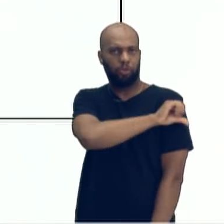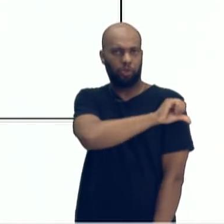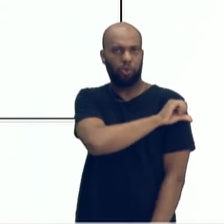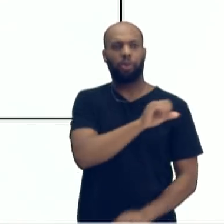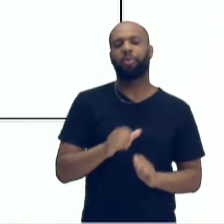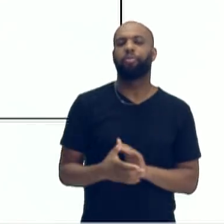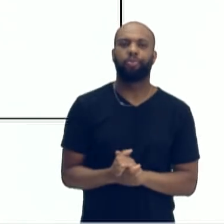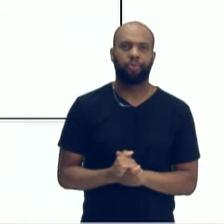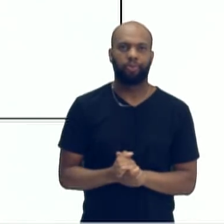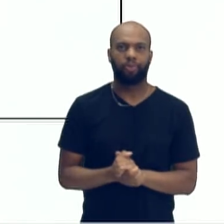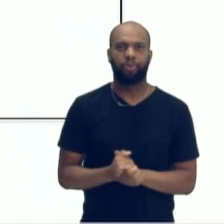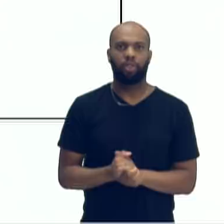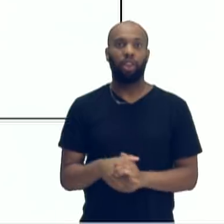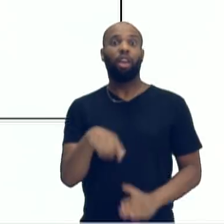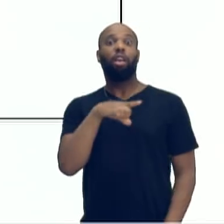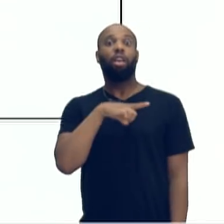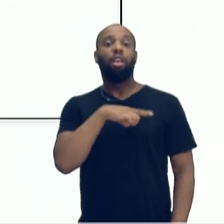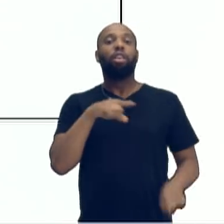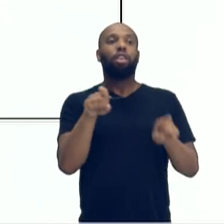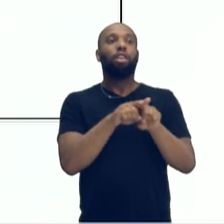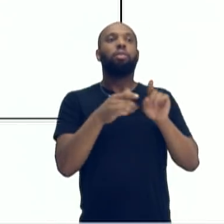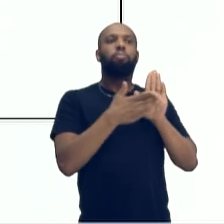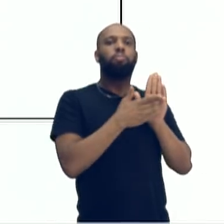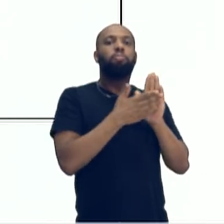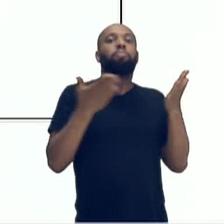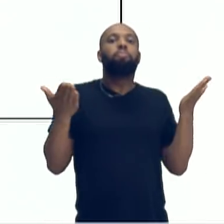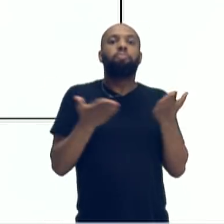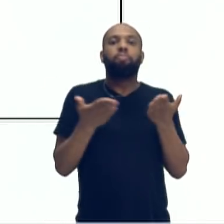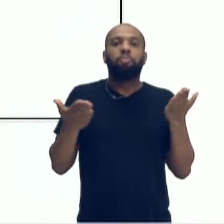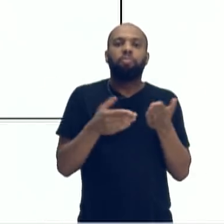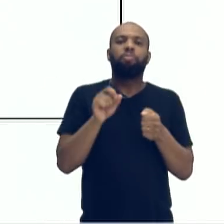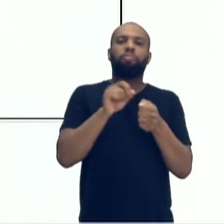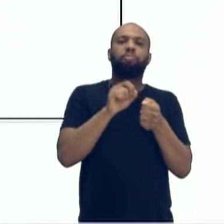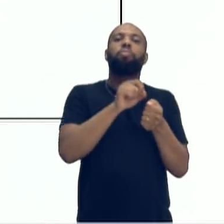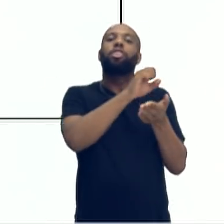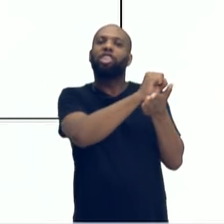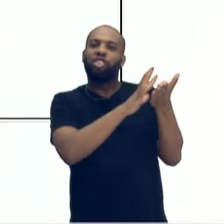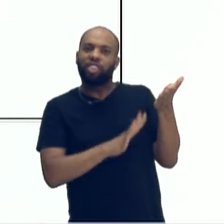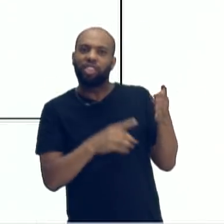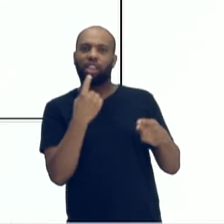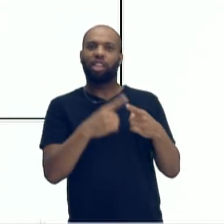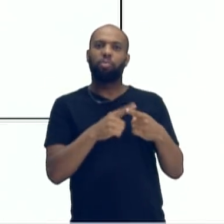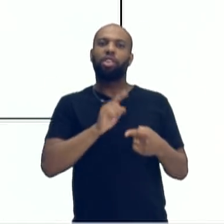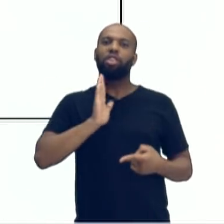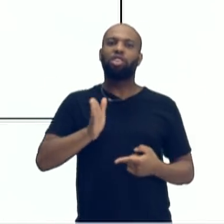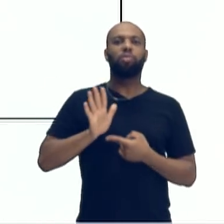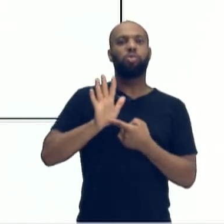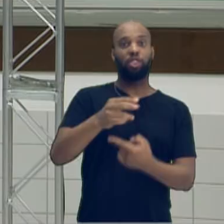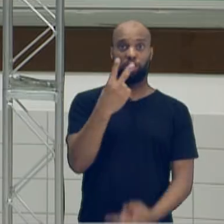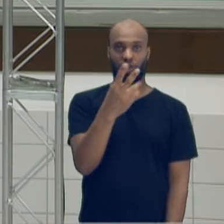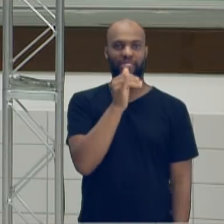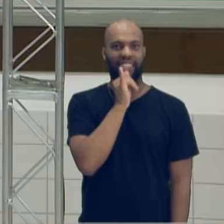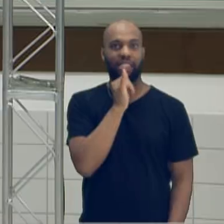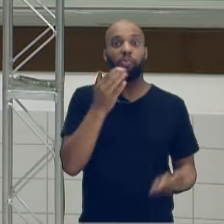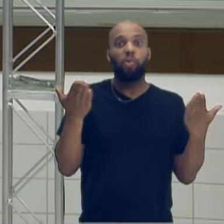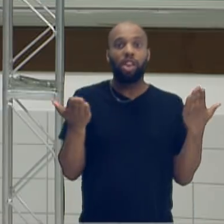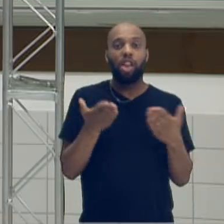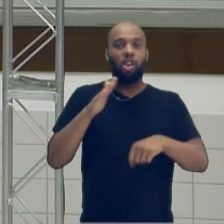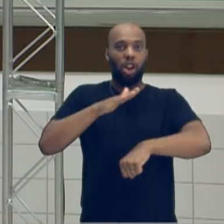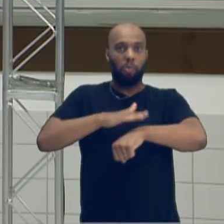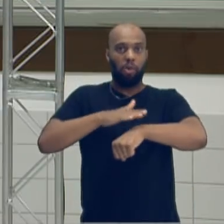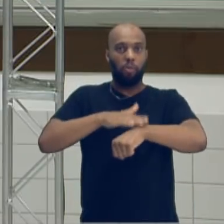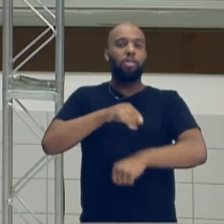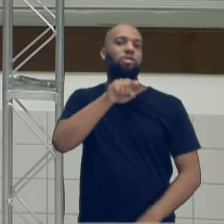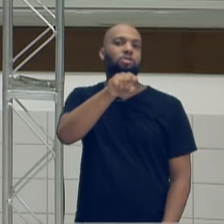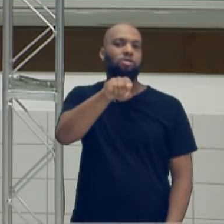Nós temos aqui uma proposta de exercício, né? Agora que nós já resolvemos aqui 2 exemplos, é o momento de